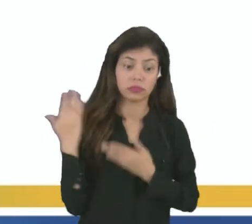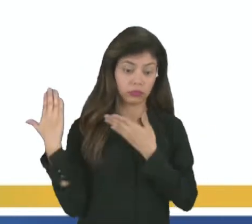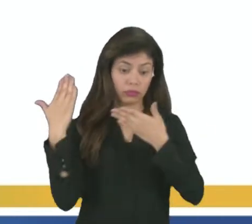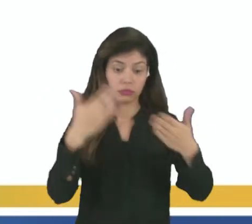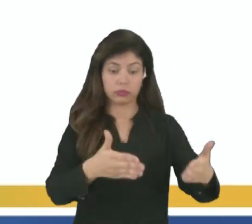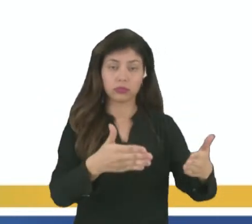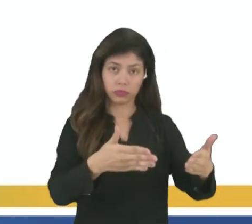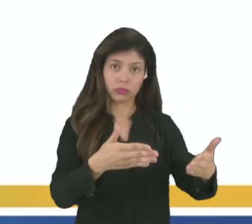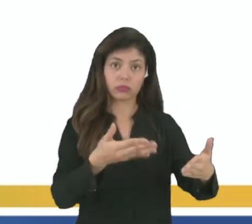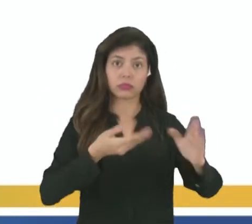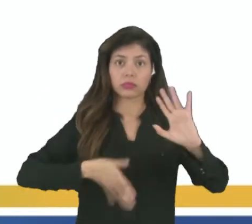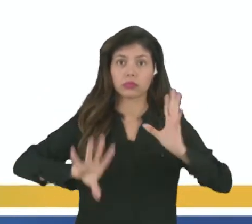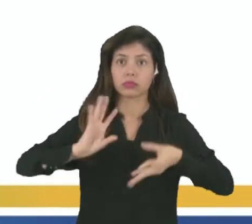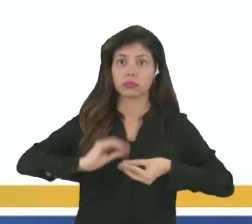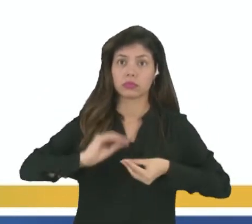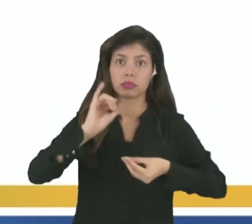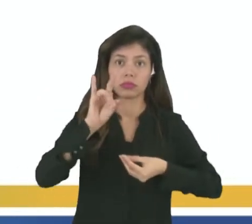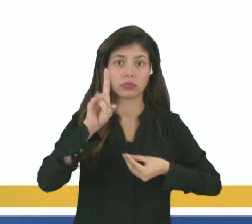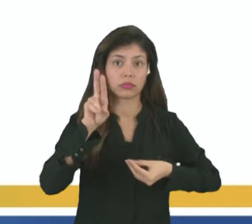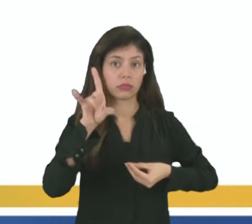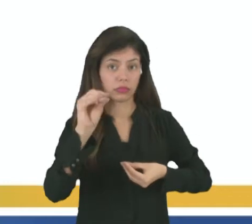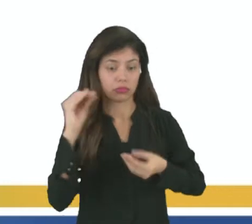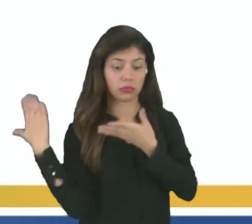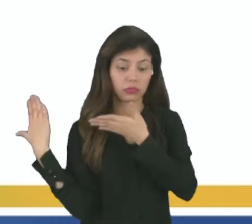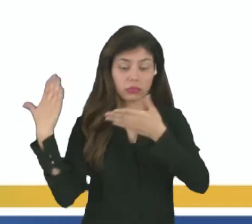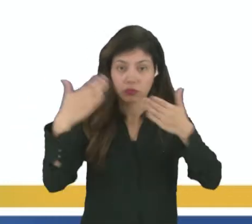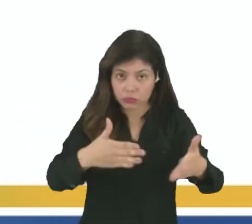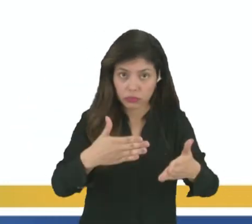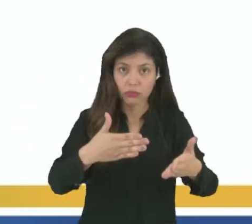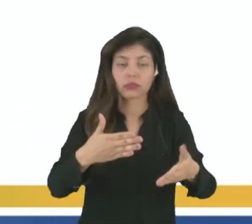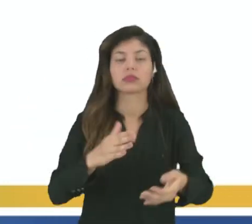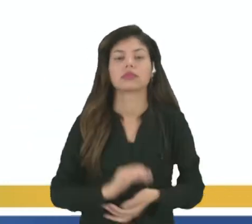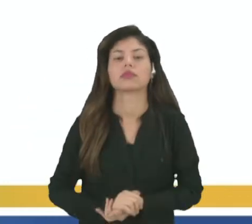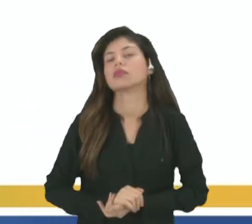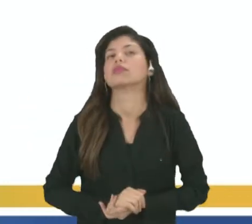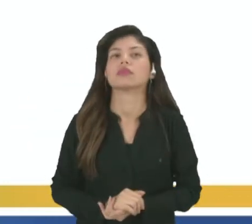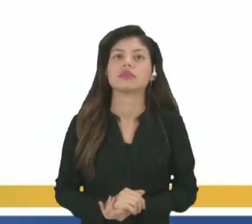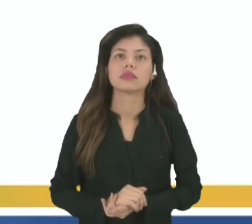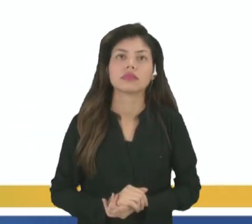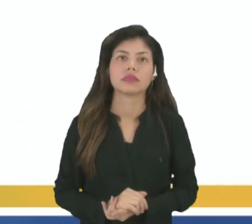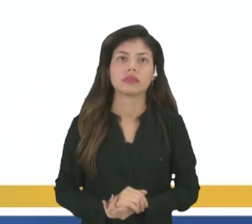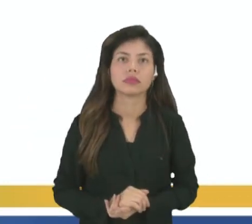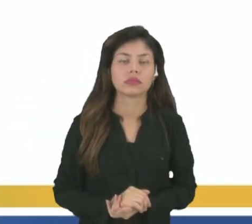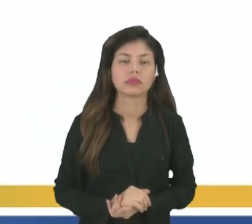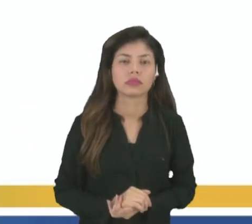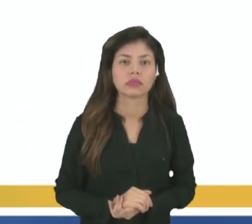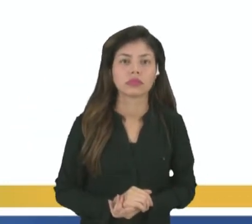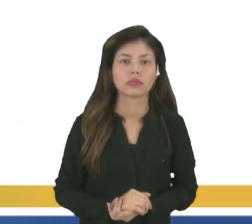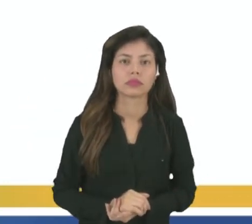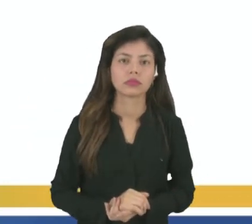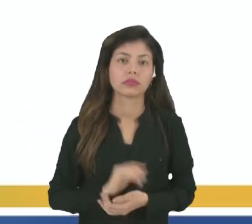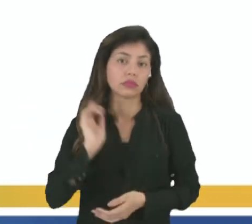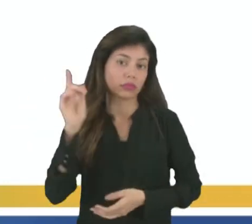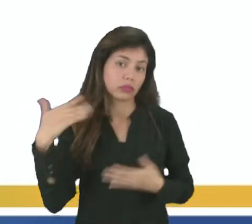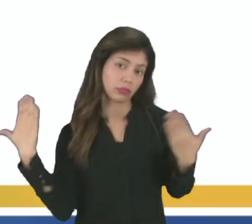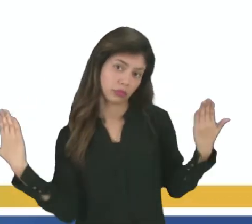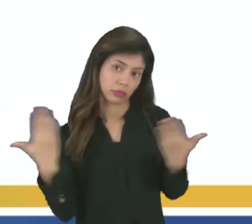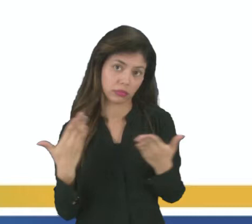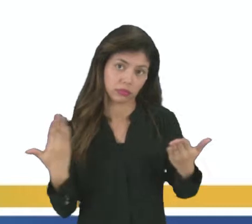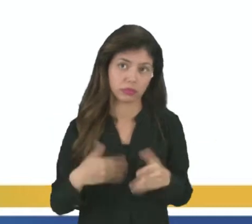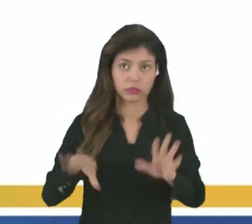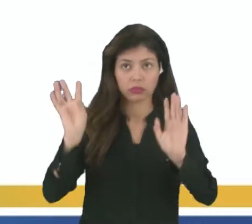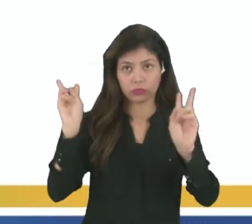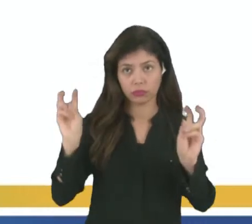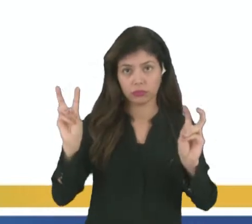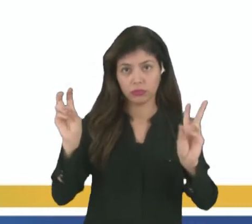foco. O resumo indicativo, ele vai no foco da questão, tá certo? E o foco de hoje,